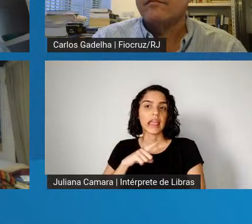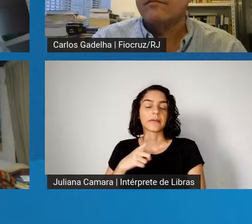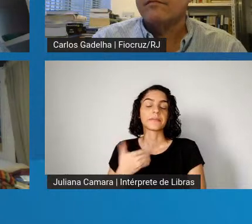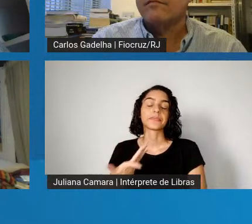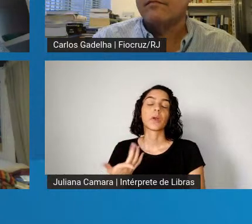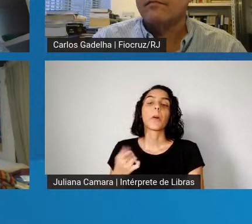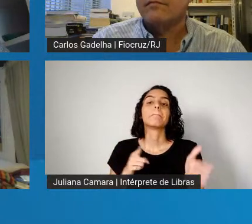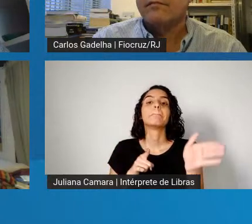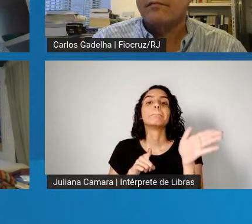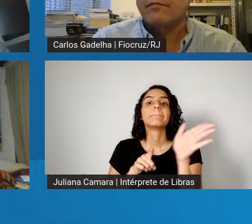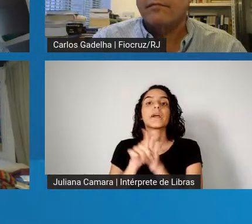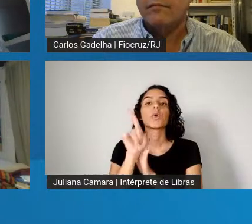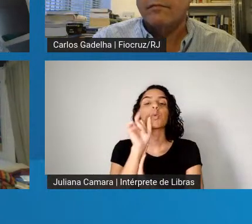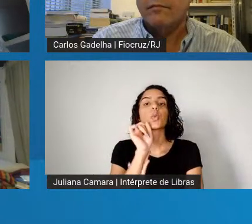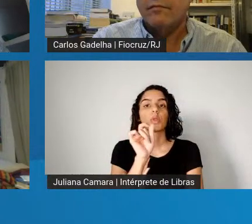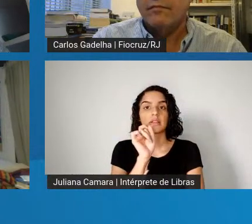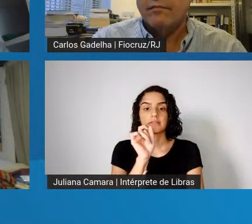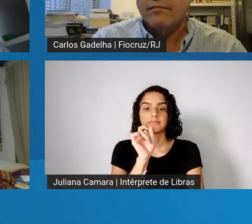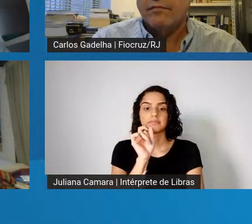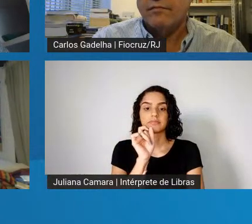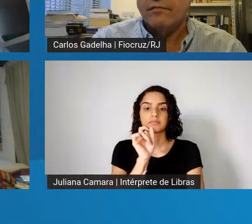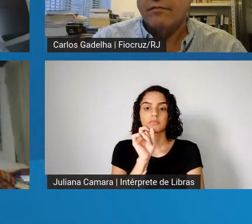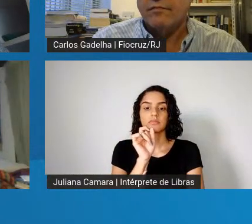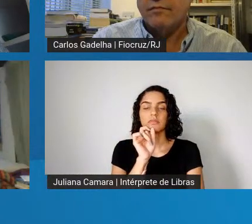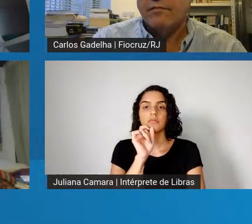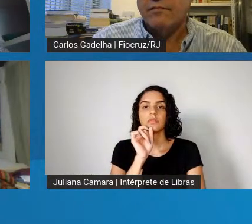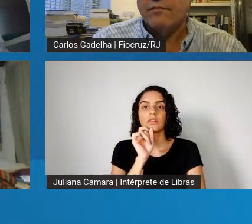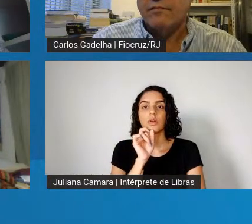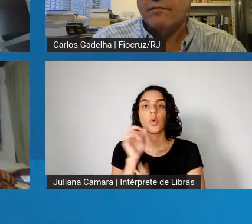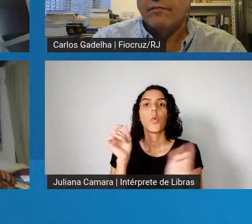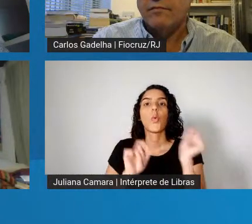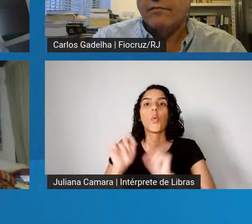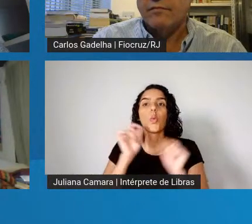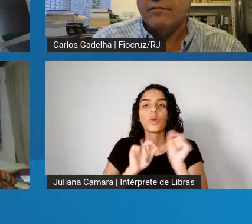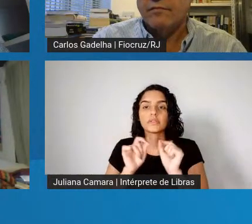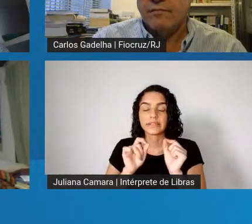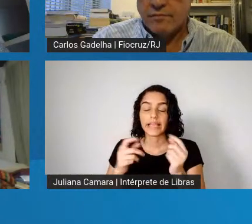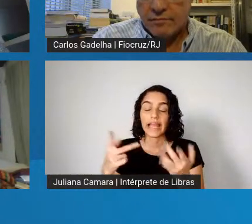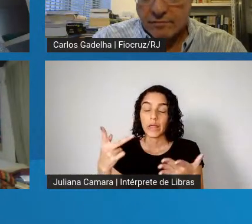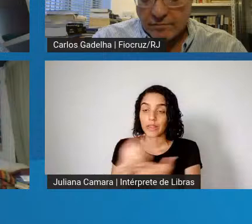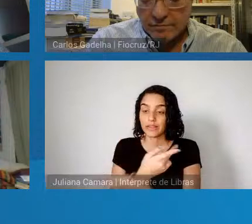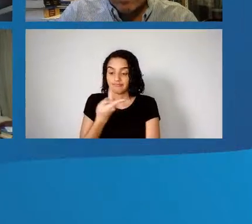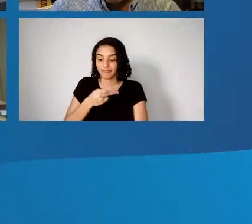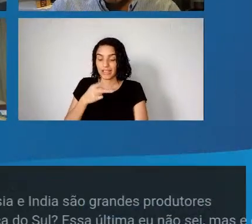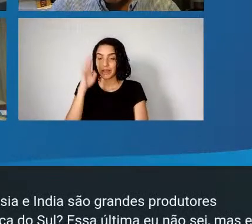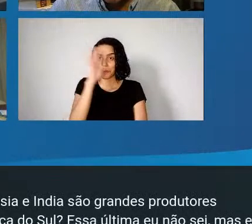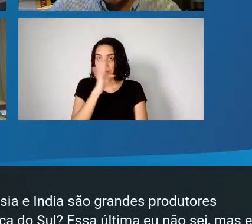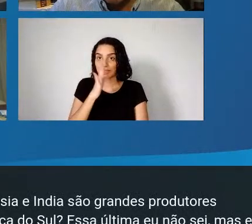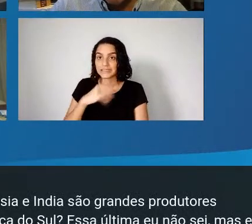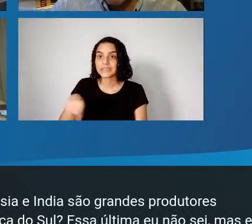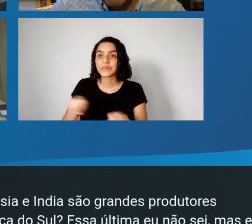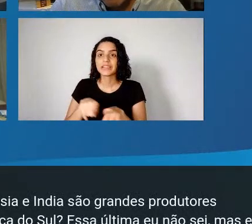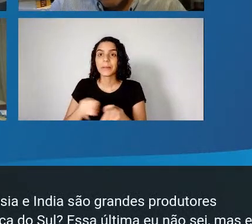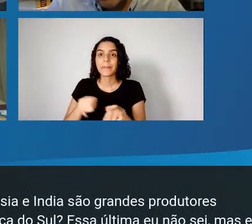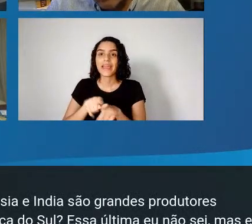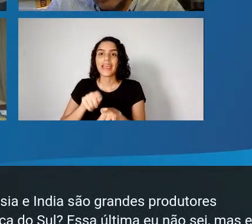é essa aqui, né? O aconteceu com o Brasil e com a África do Sul, que também é um país produtor de vacinas, né?